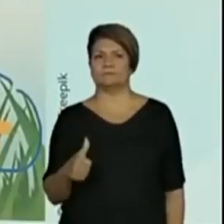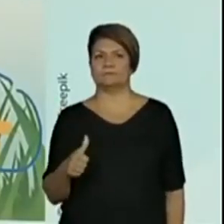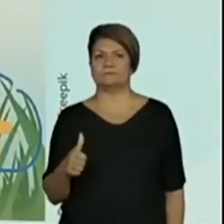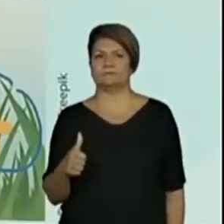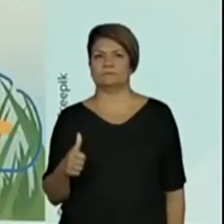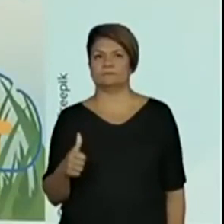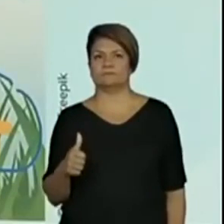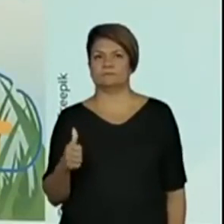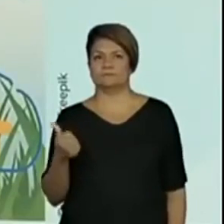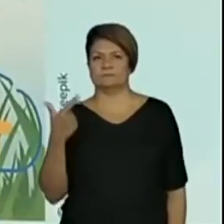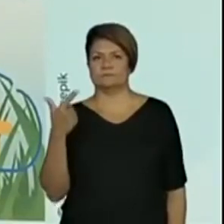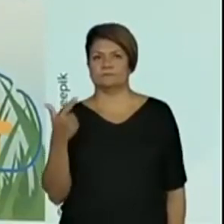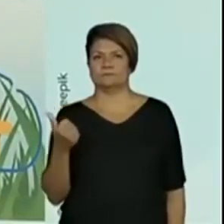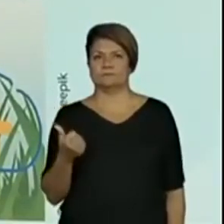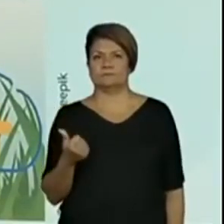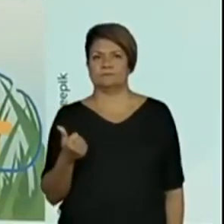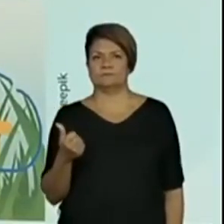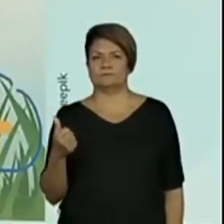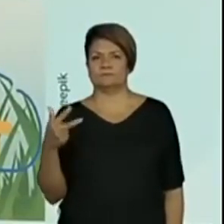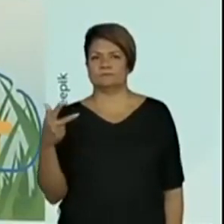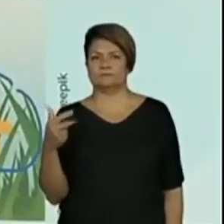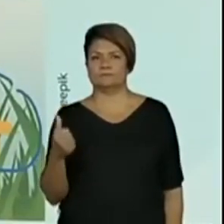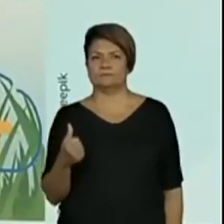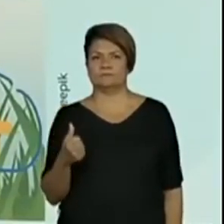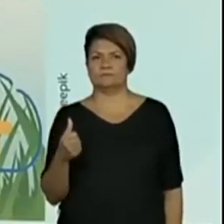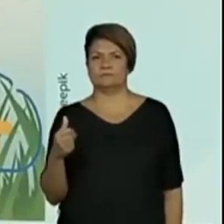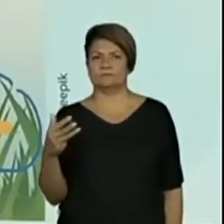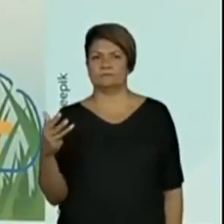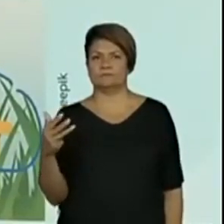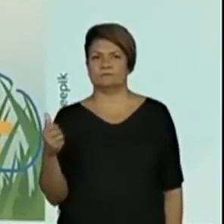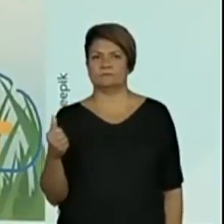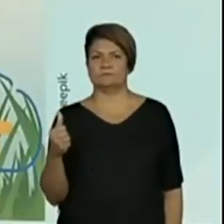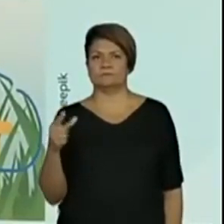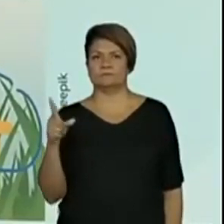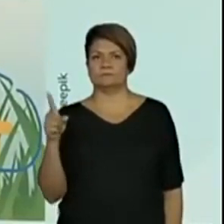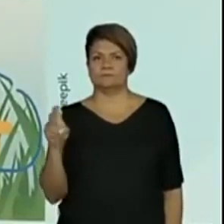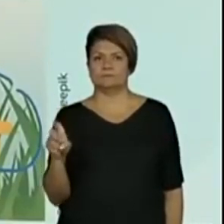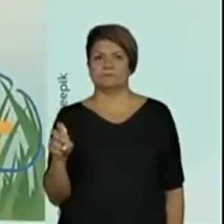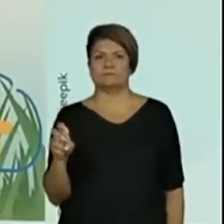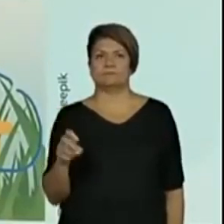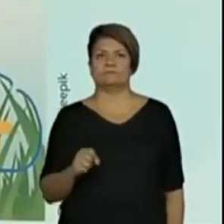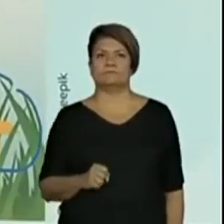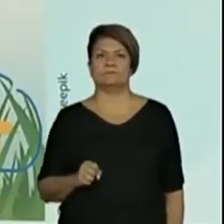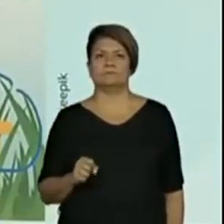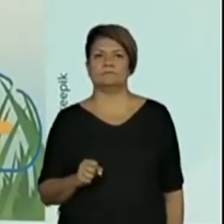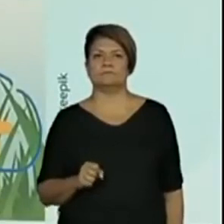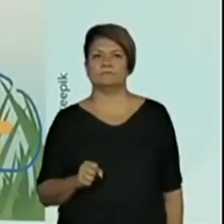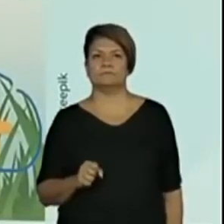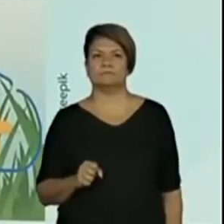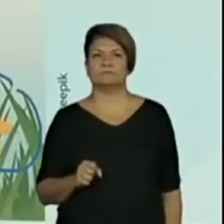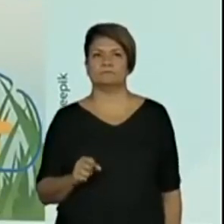11, 12, 13, 14, 15,